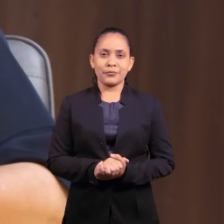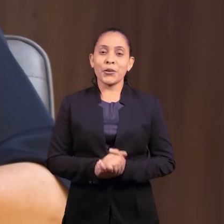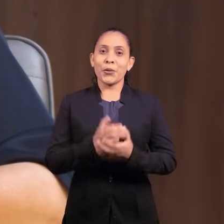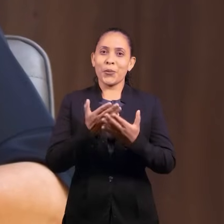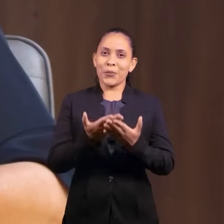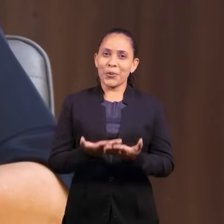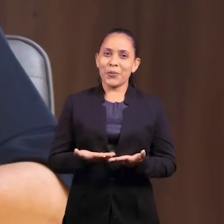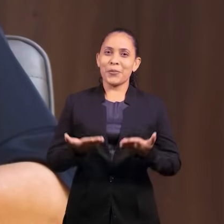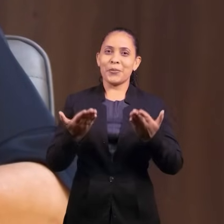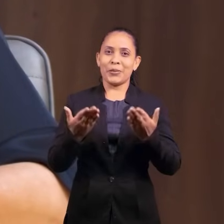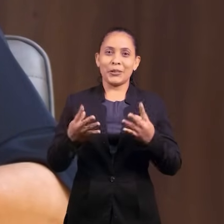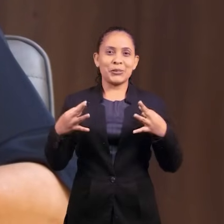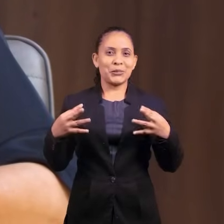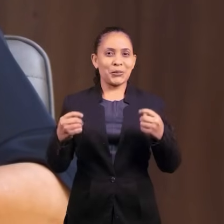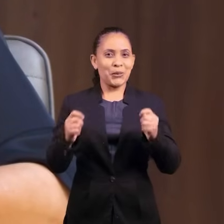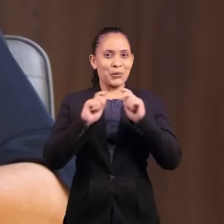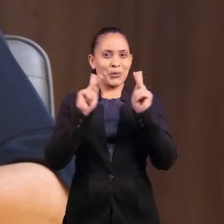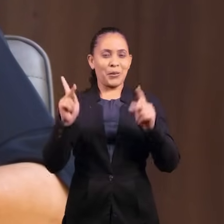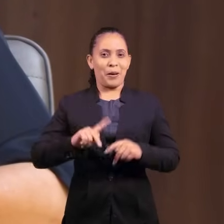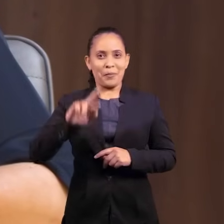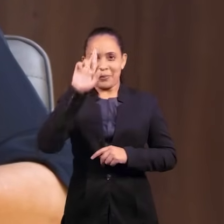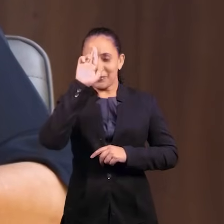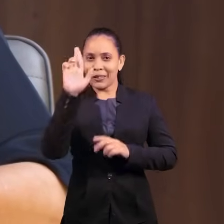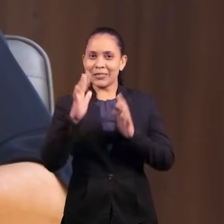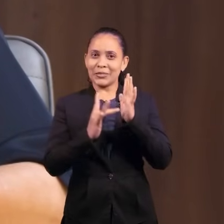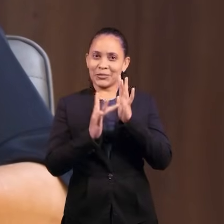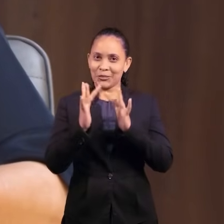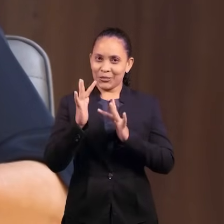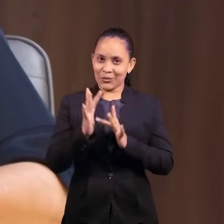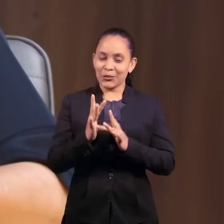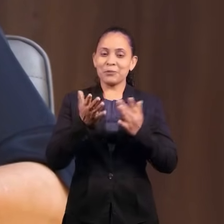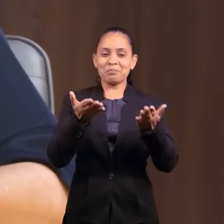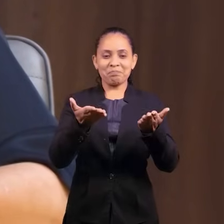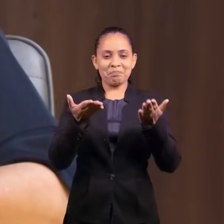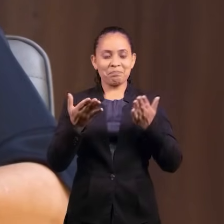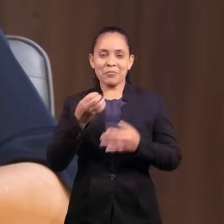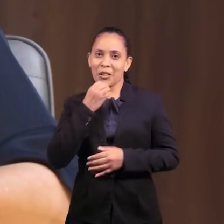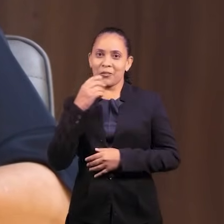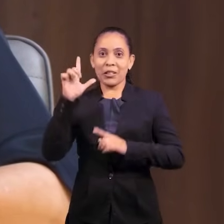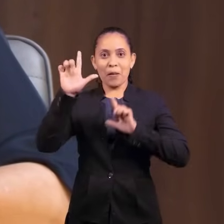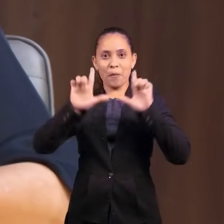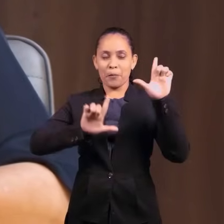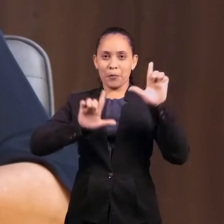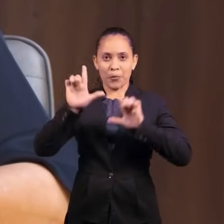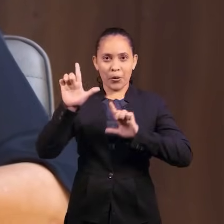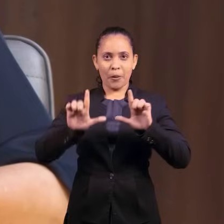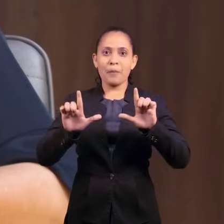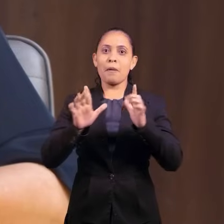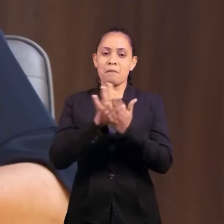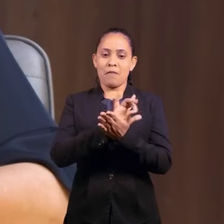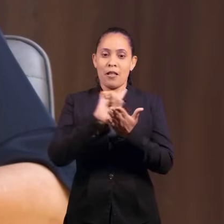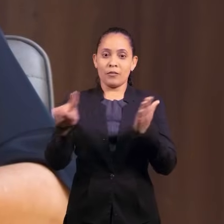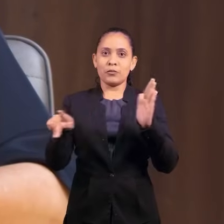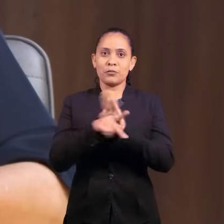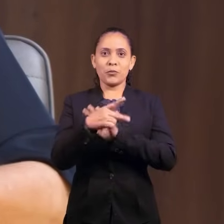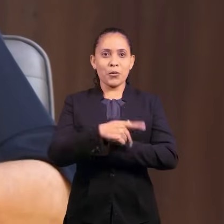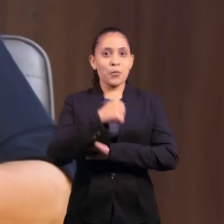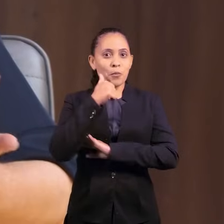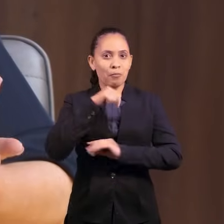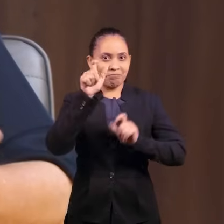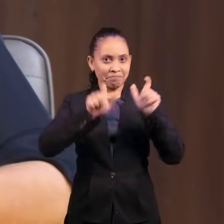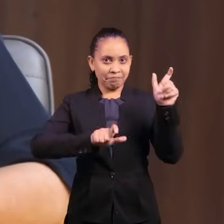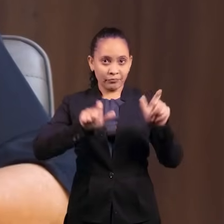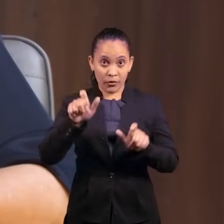Eu cumprimento a todos com a paz do Senhor Jesus. Sejam bem-vindos ao programa Mulheres Bíblicas.